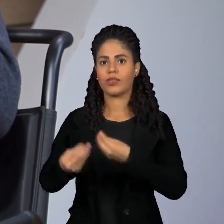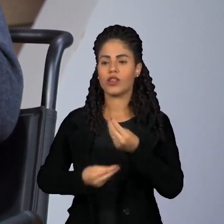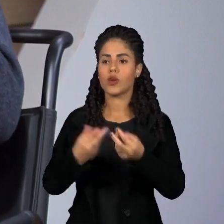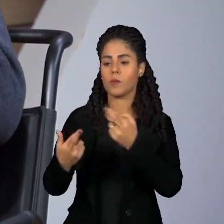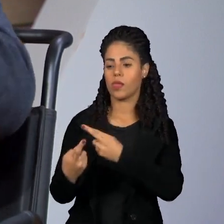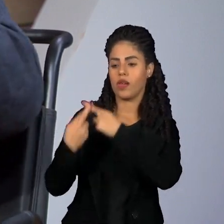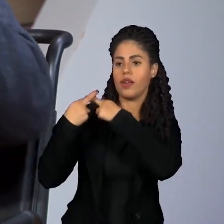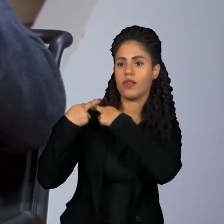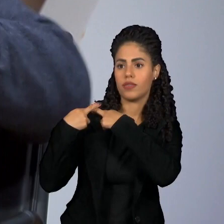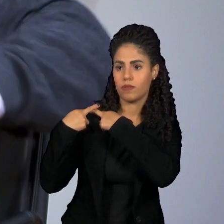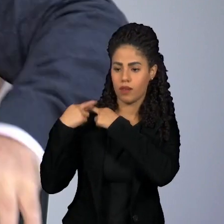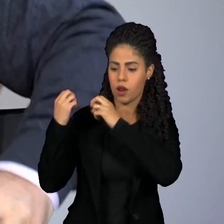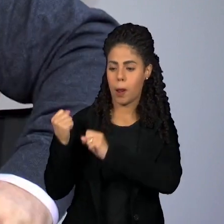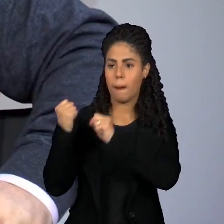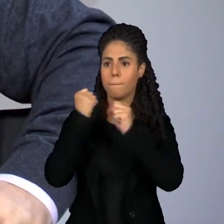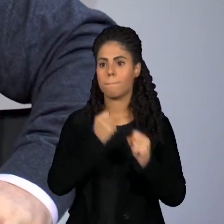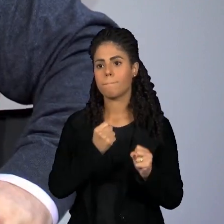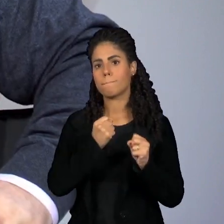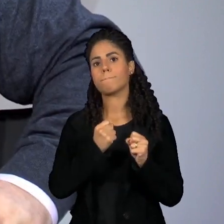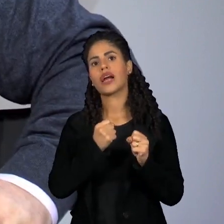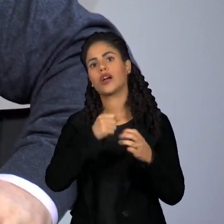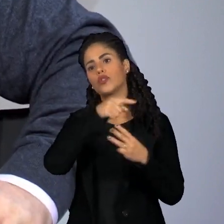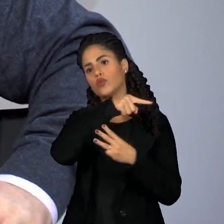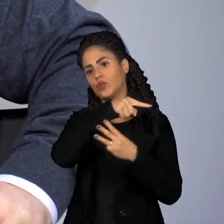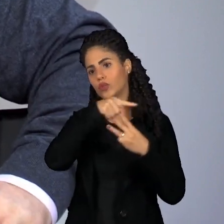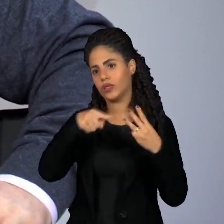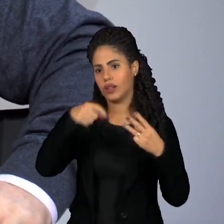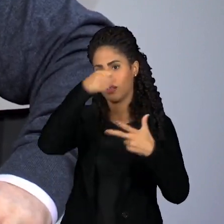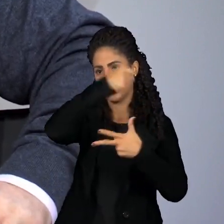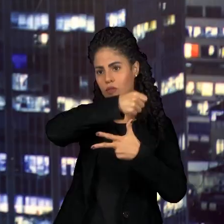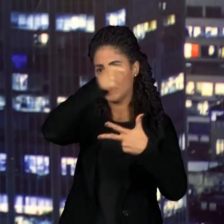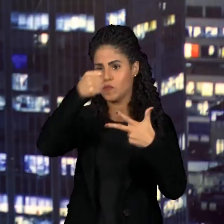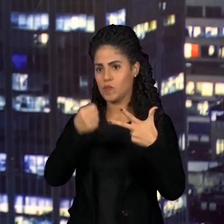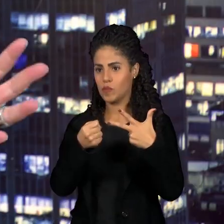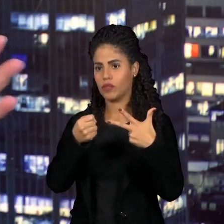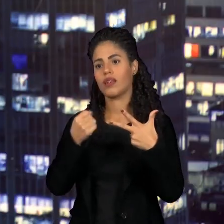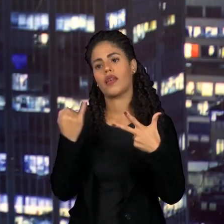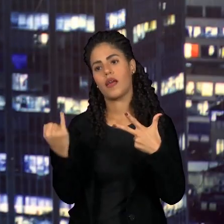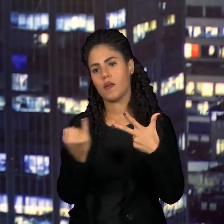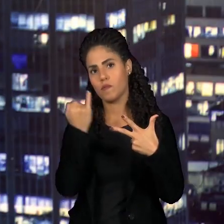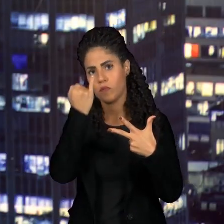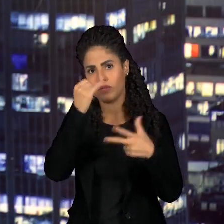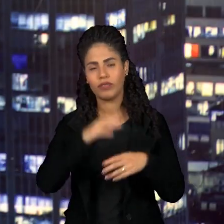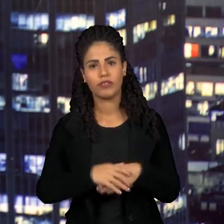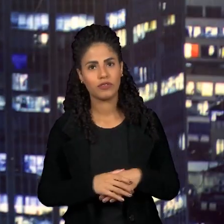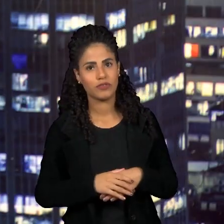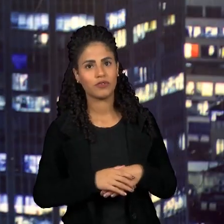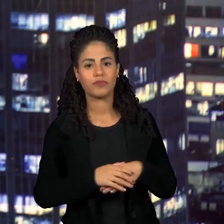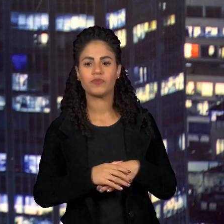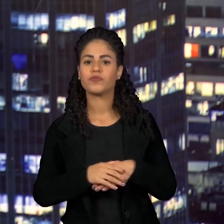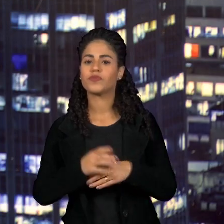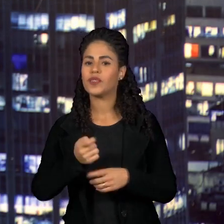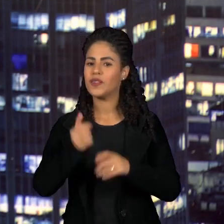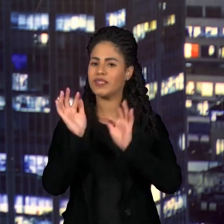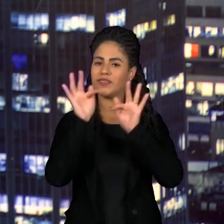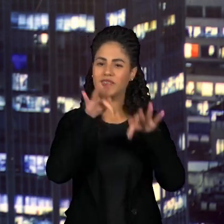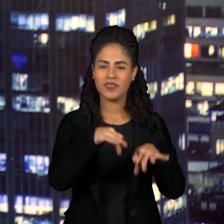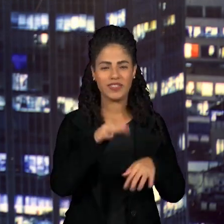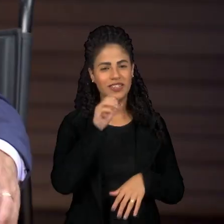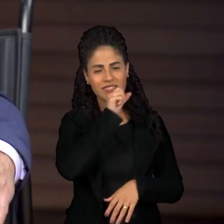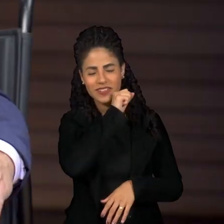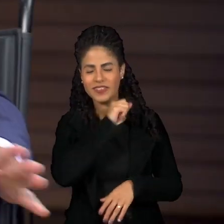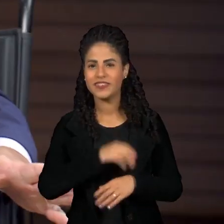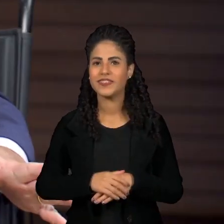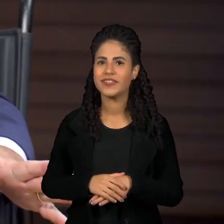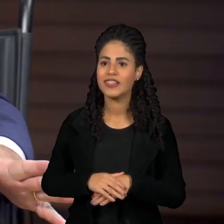dos poderes, todos os três, e agentes de poder. Essa relação de poderes aí, estamos chegando aqui ao final, né? A palavra final. Eu acho que